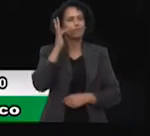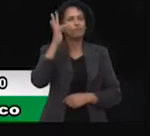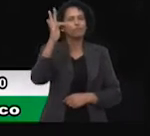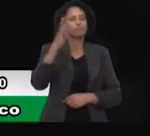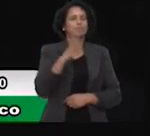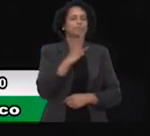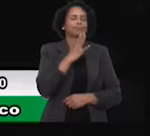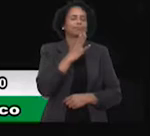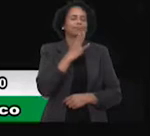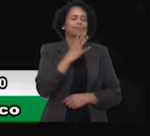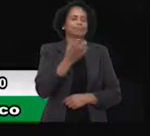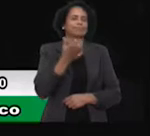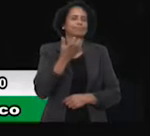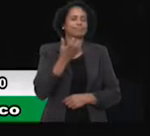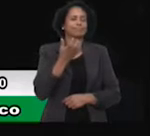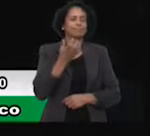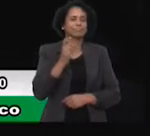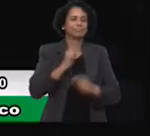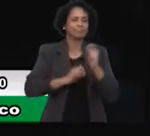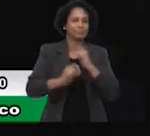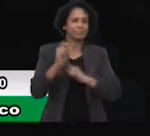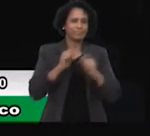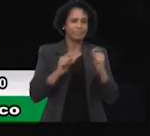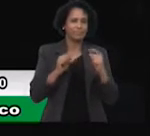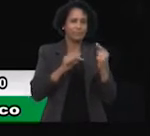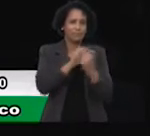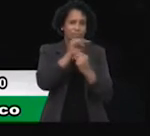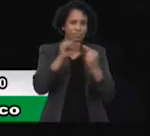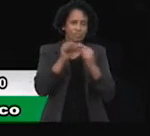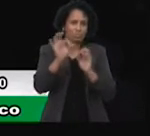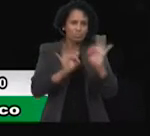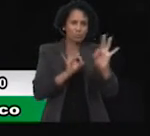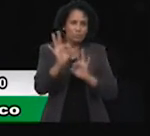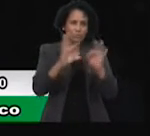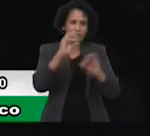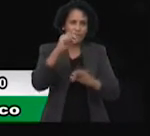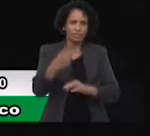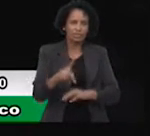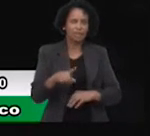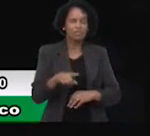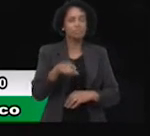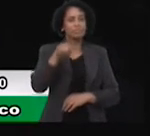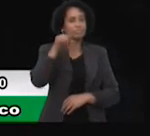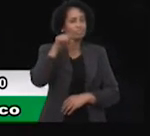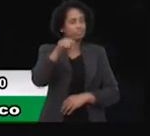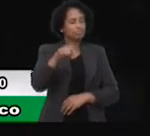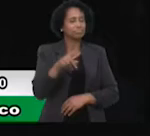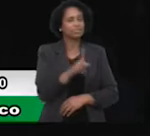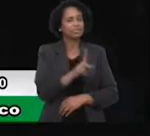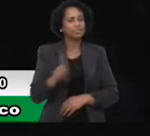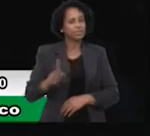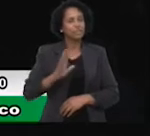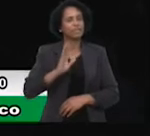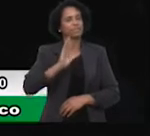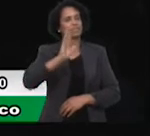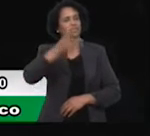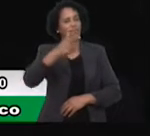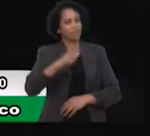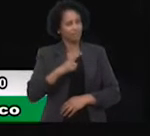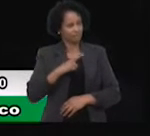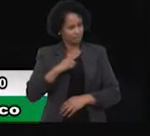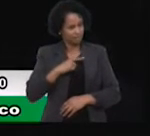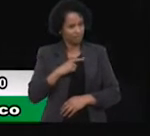para os bons andamentos dos projetos para essa cidade, o comprometimento que Vossa Excelência teve em desenvolver o melhor para a